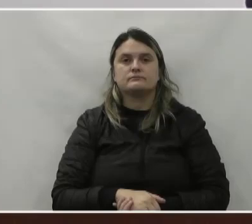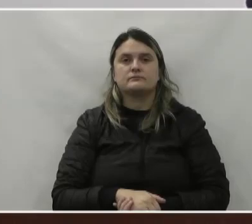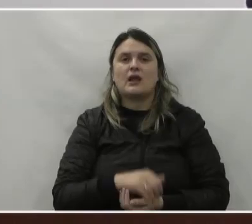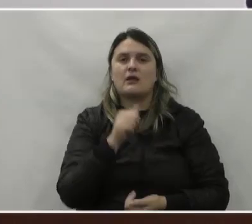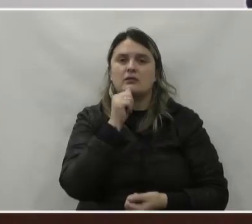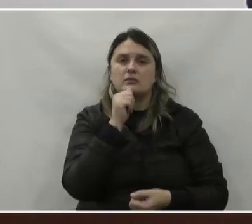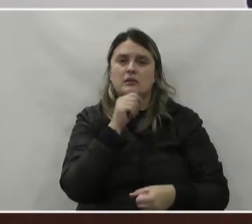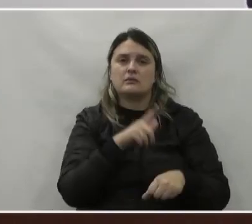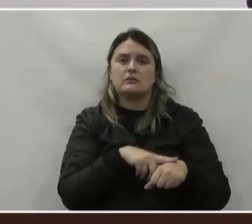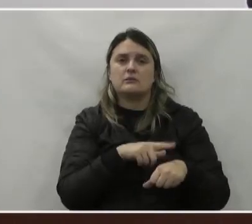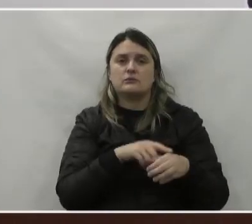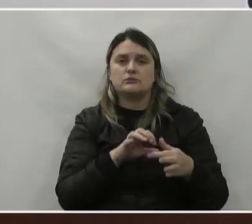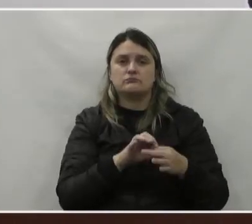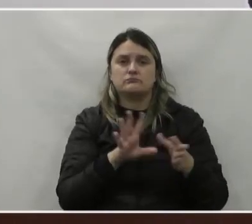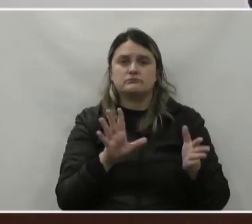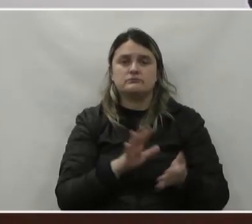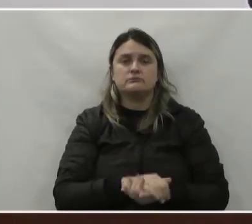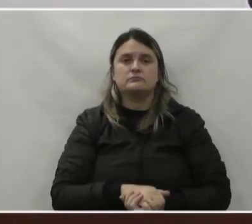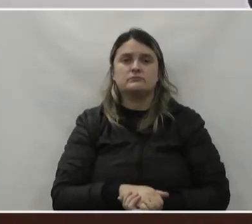Palavra livre, está em aberto.